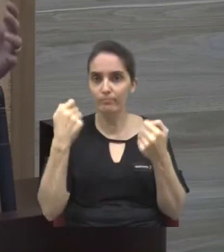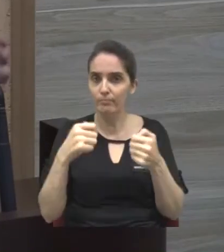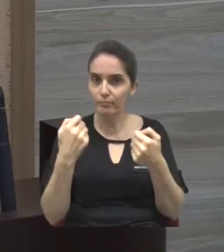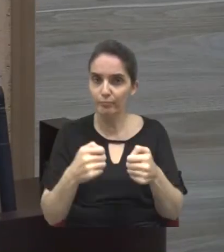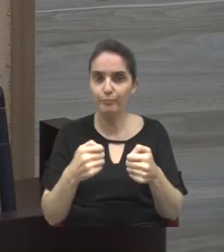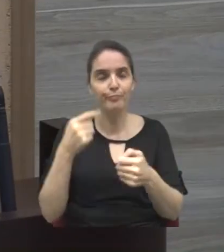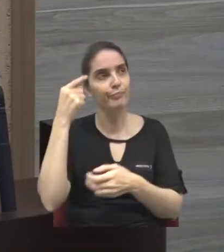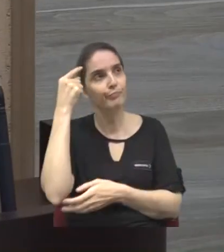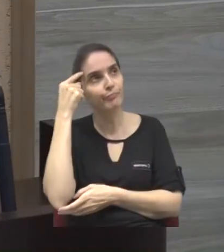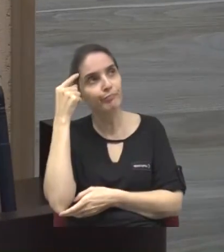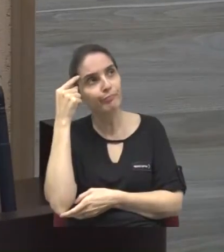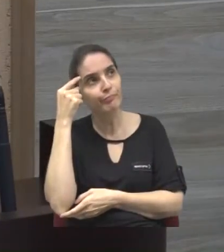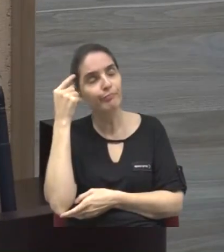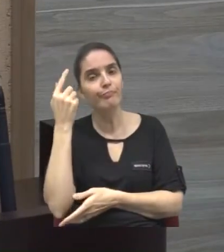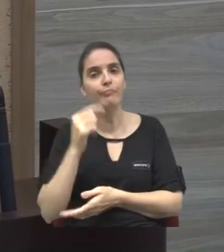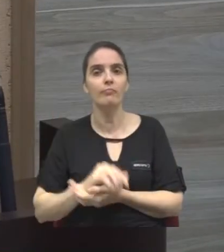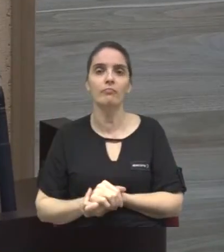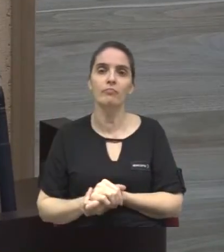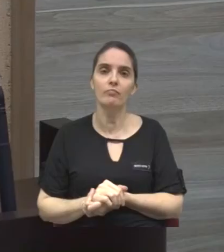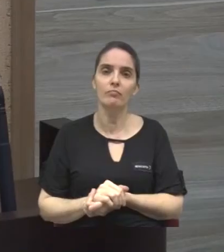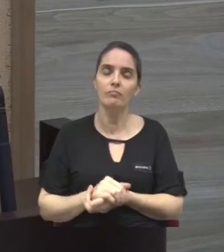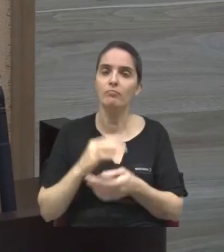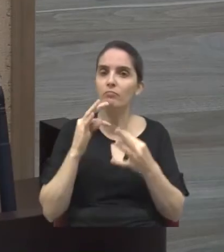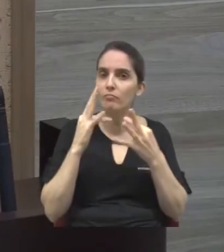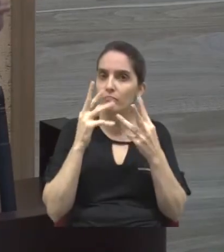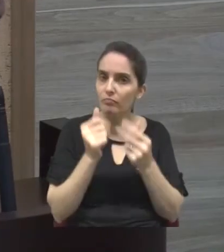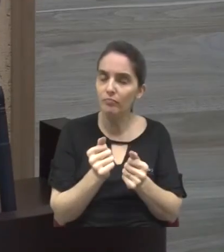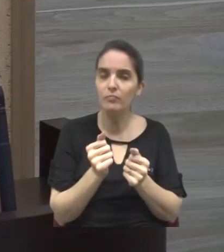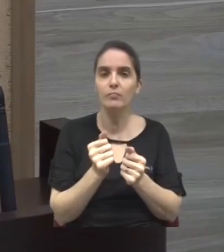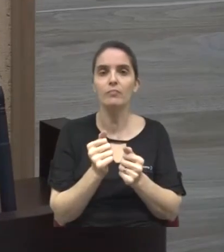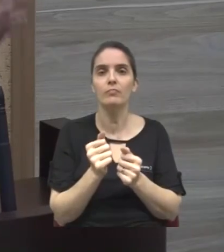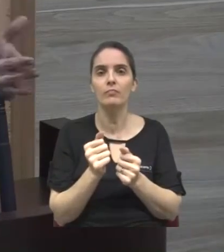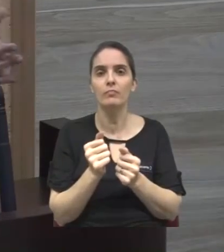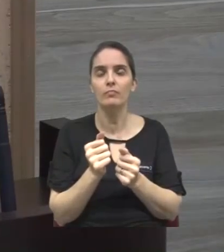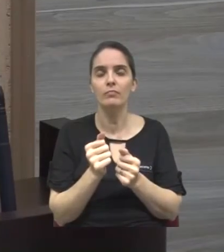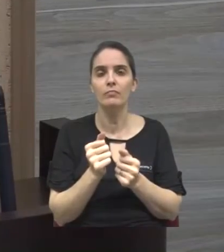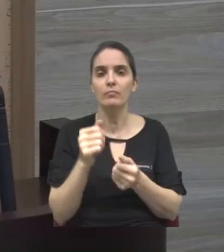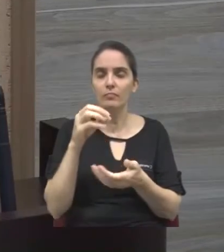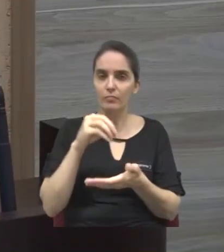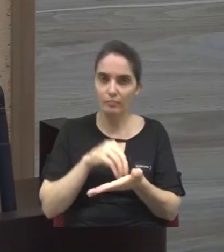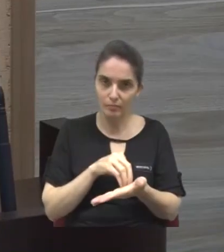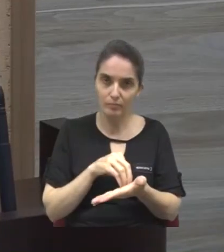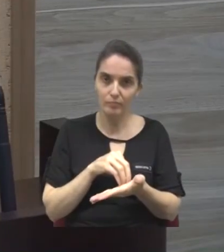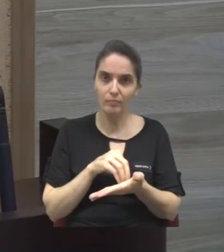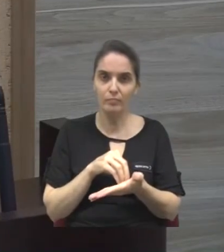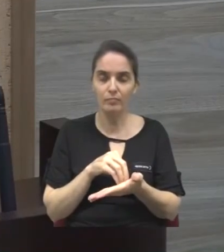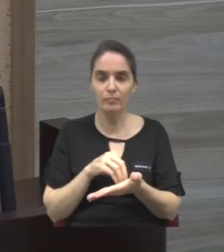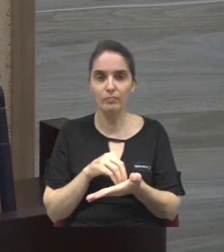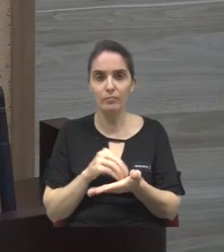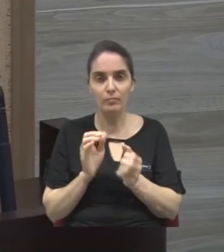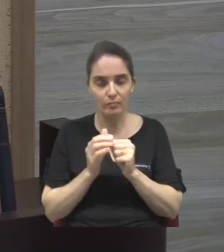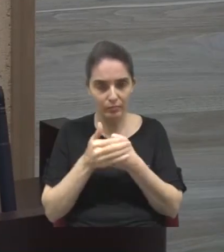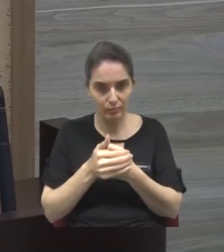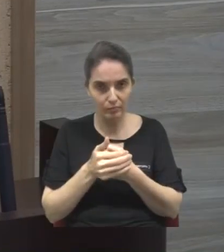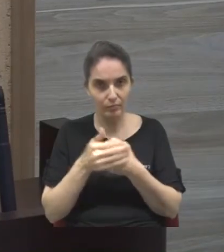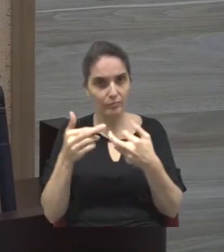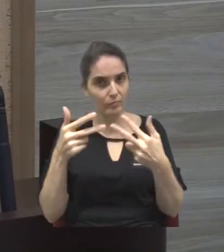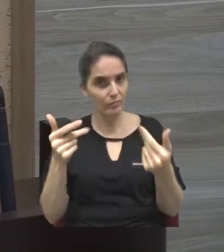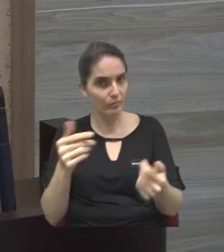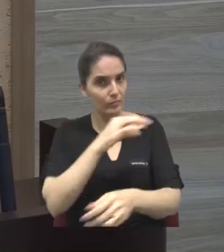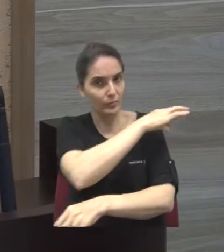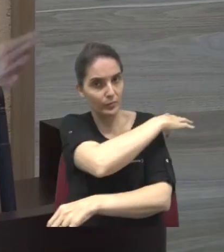nossas mãos e nossa voz para marcarmos defesa daquilo que o prefeito traz à